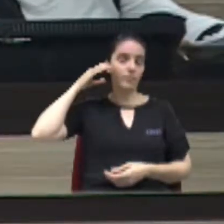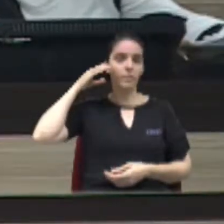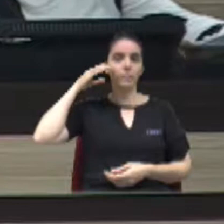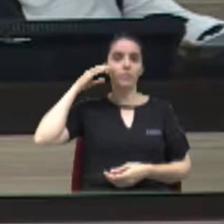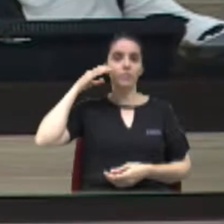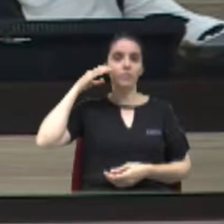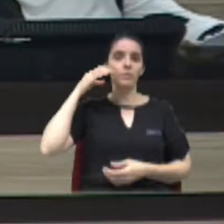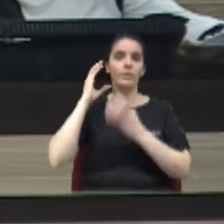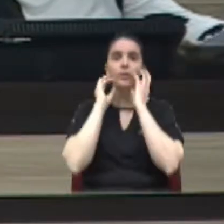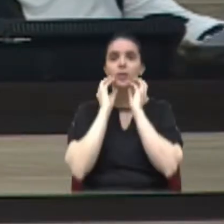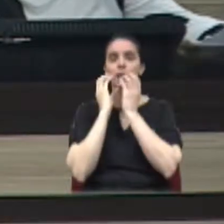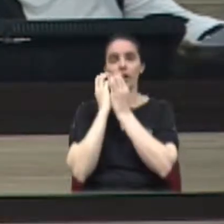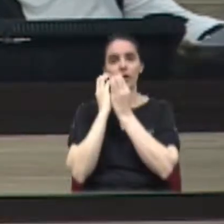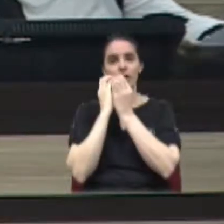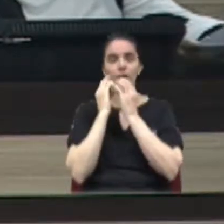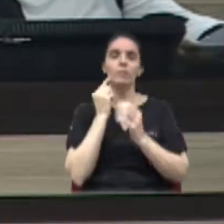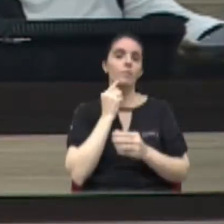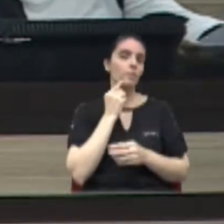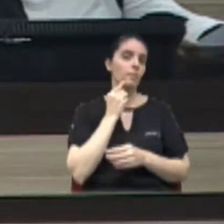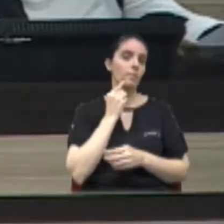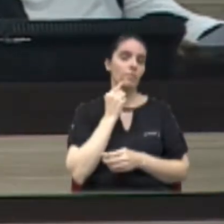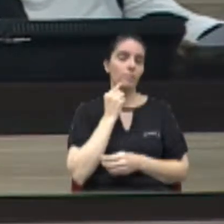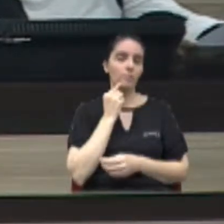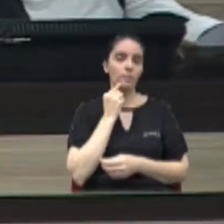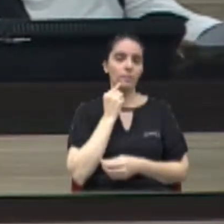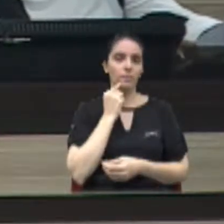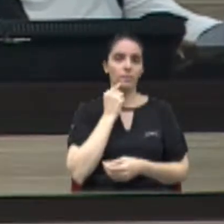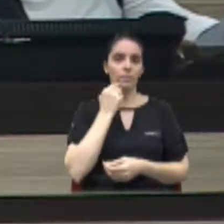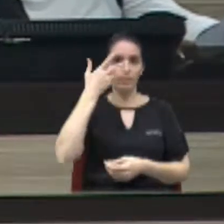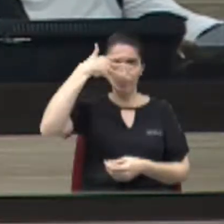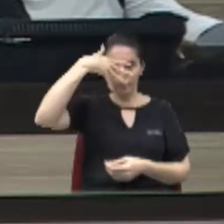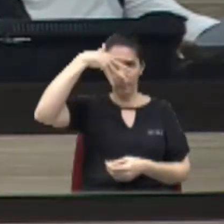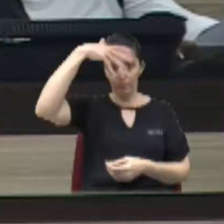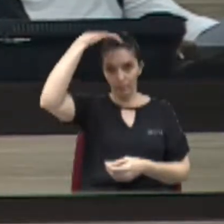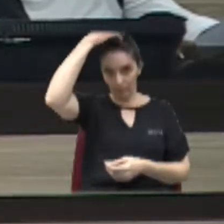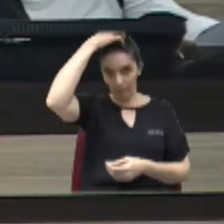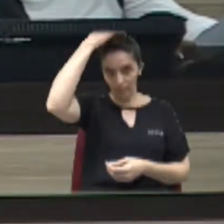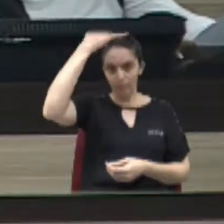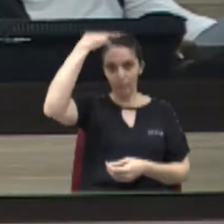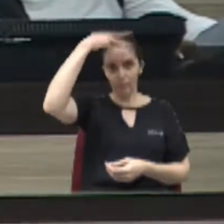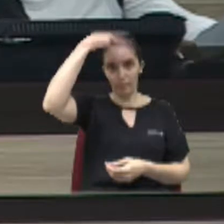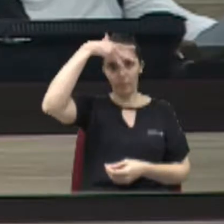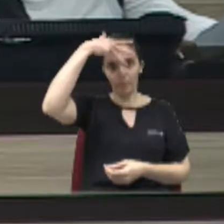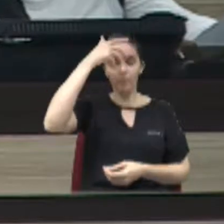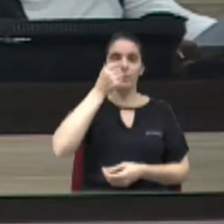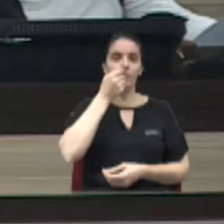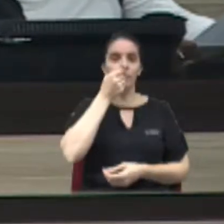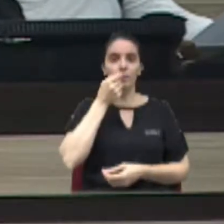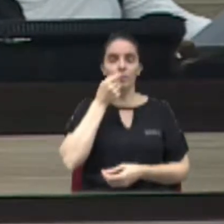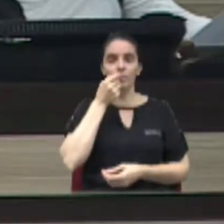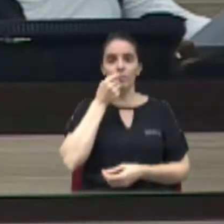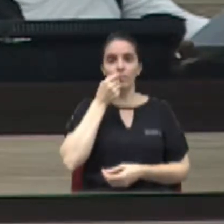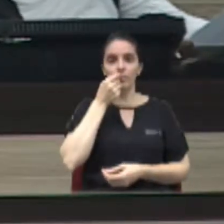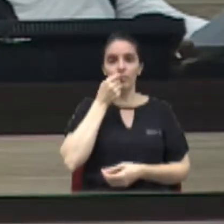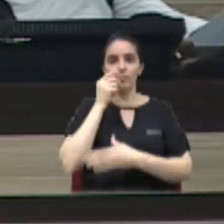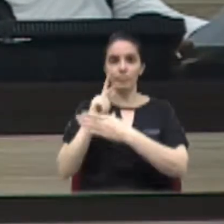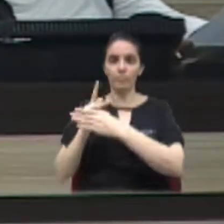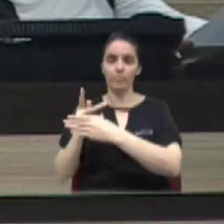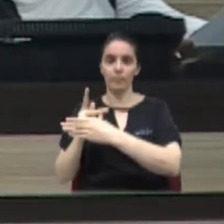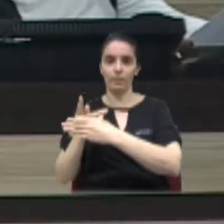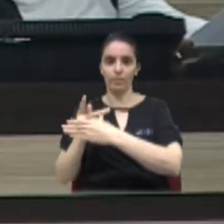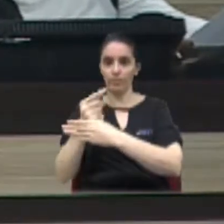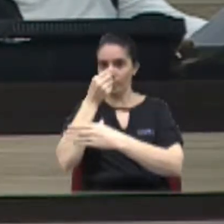Claudemir Vieira, Cleiton Silva, Darcy Reis, Érica Tanque, Estevão Nogueira, Helder Lúcio de